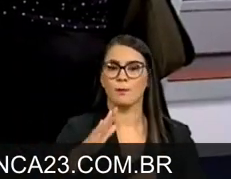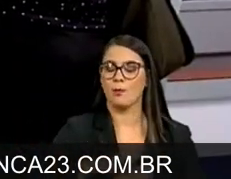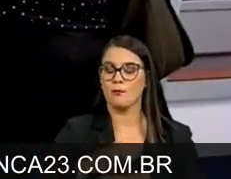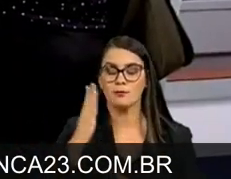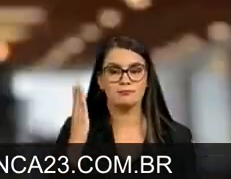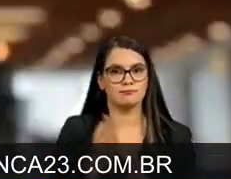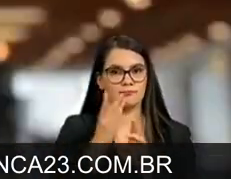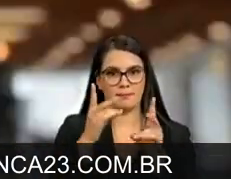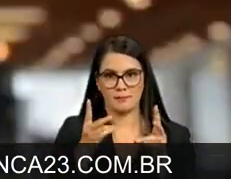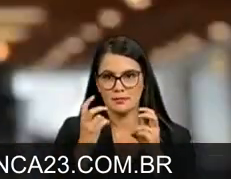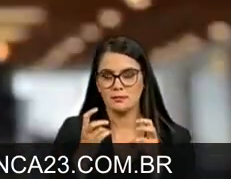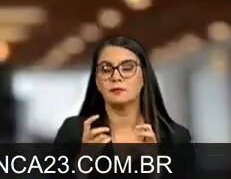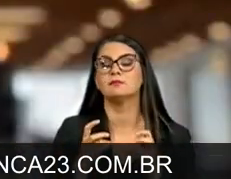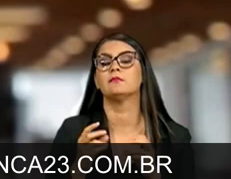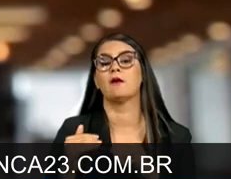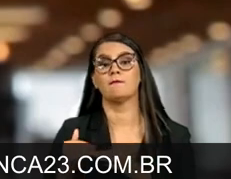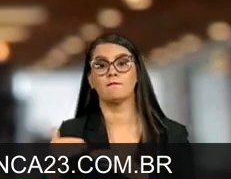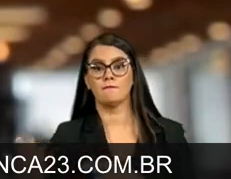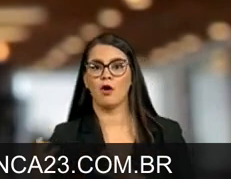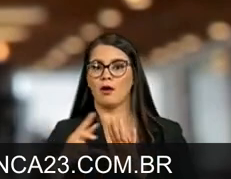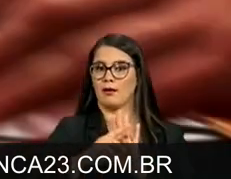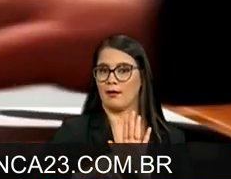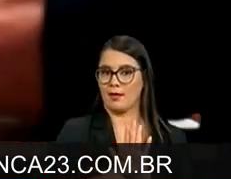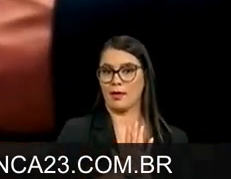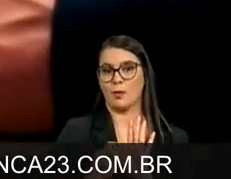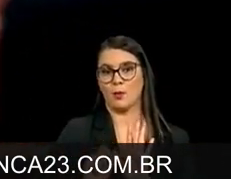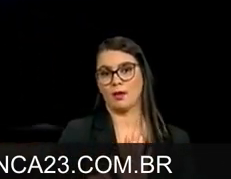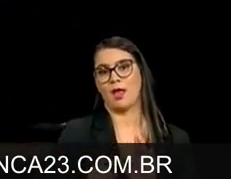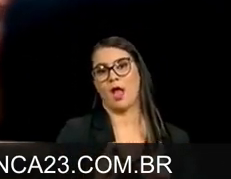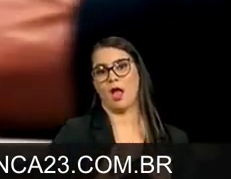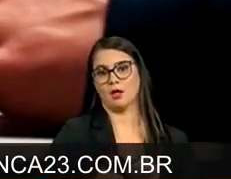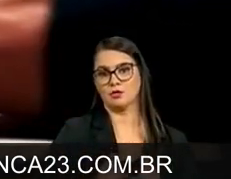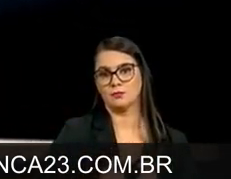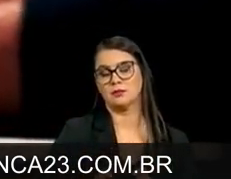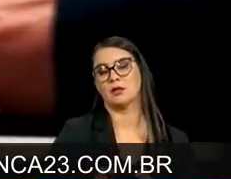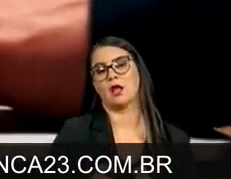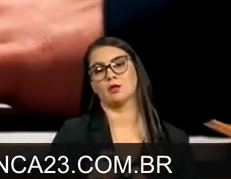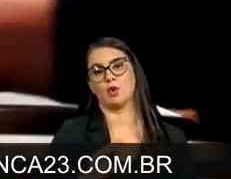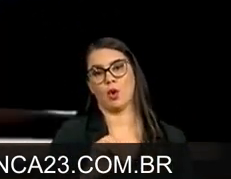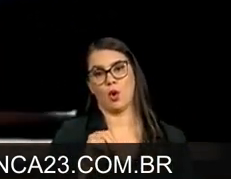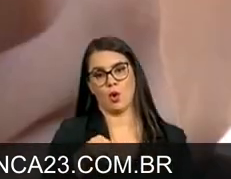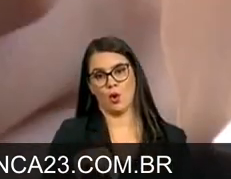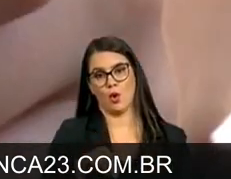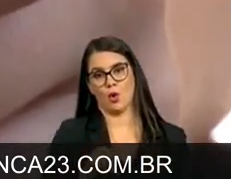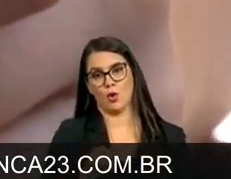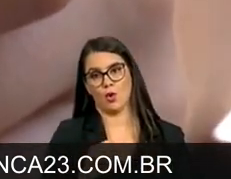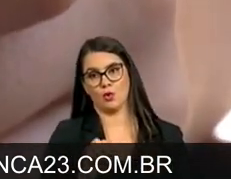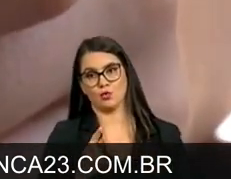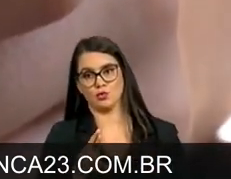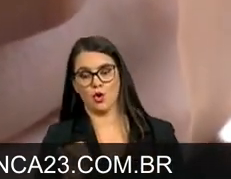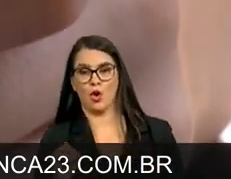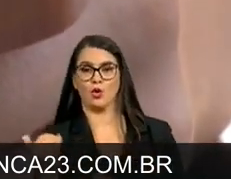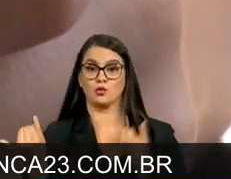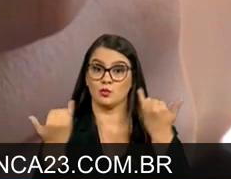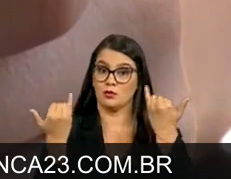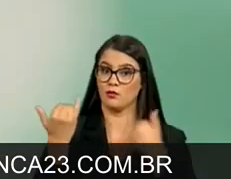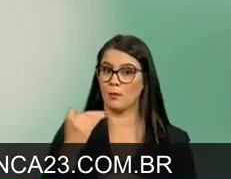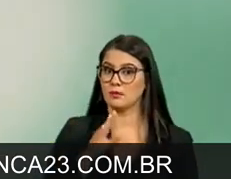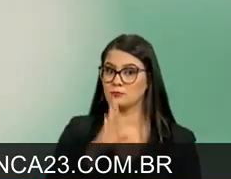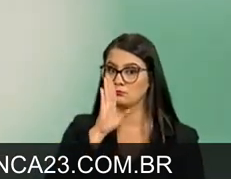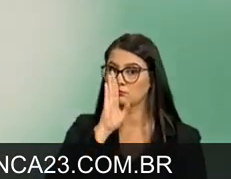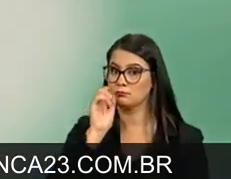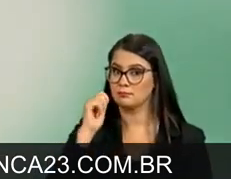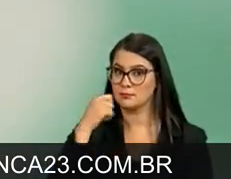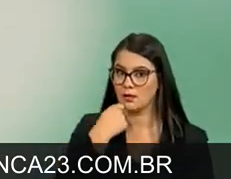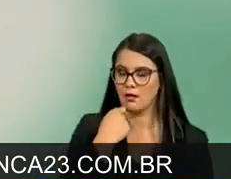for detectada. Estão de fora das novas regras os administradores de consórcio e os dados sigilosos relacionados à